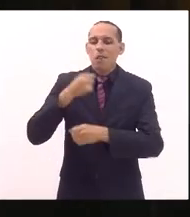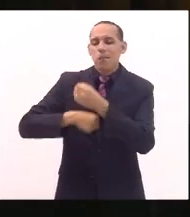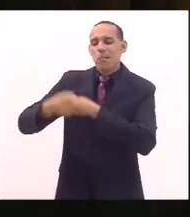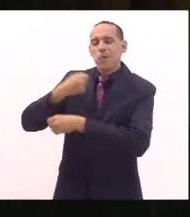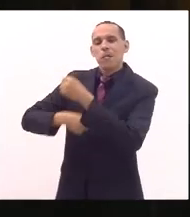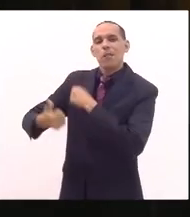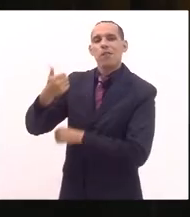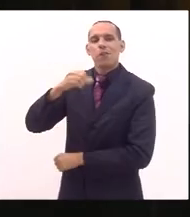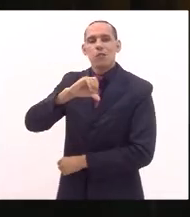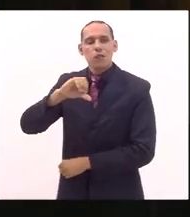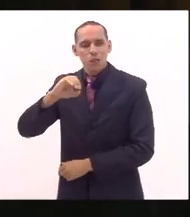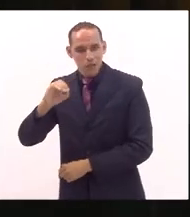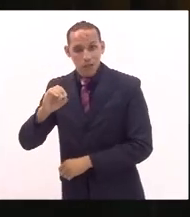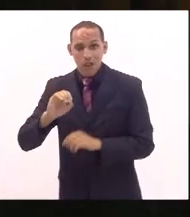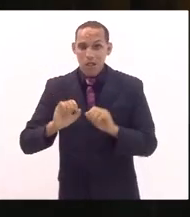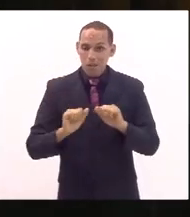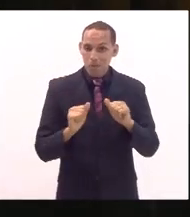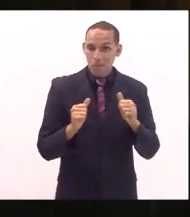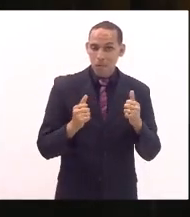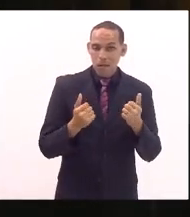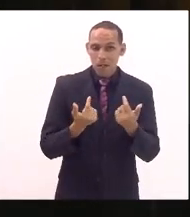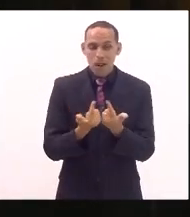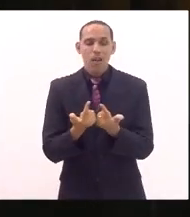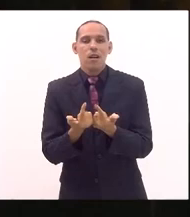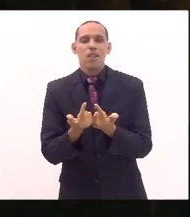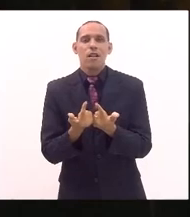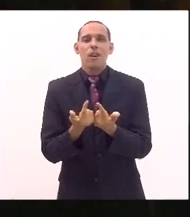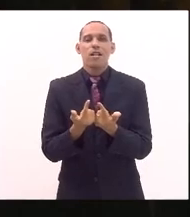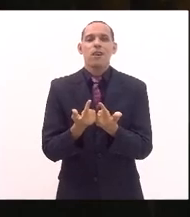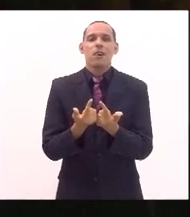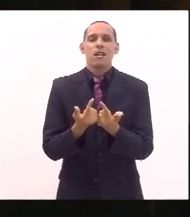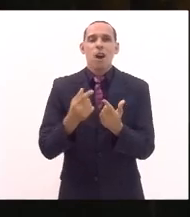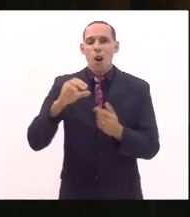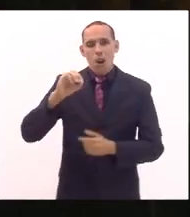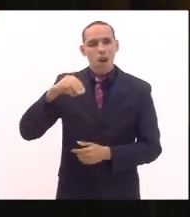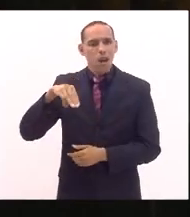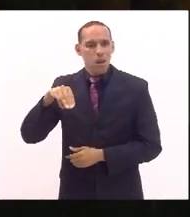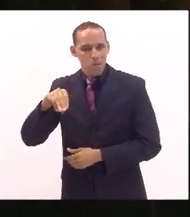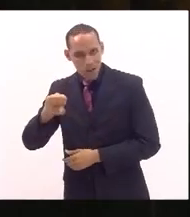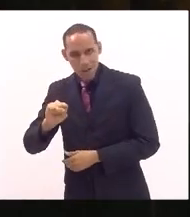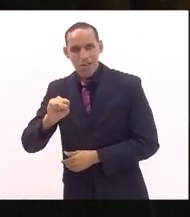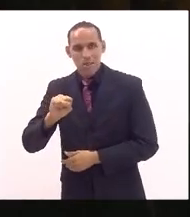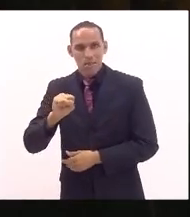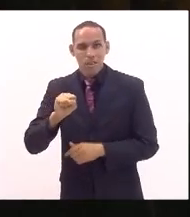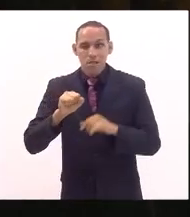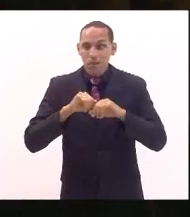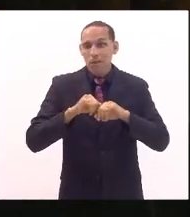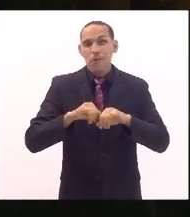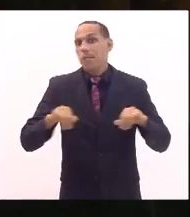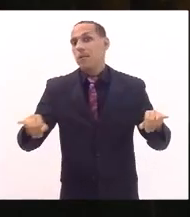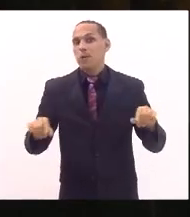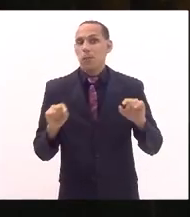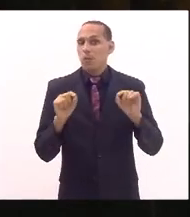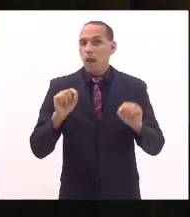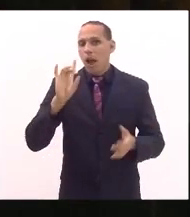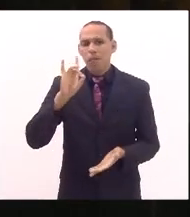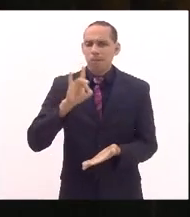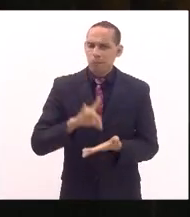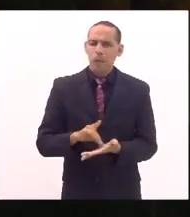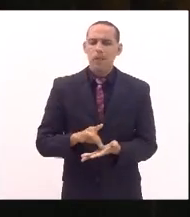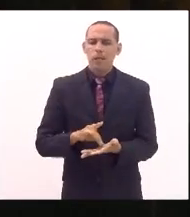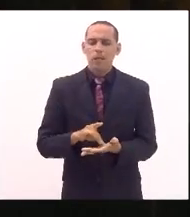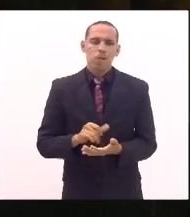1990 assembleia geral da Organização Mundial de Saúde declarou oficialmente